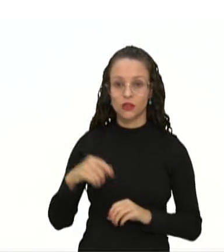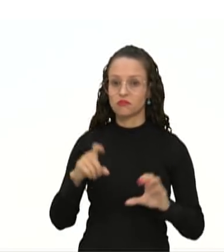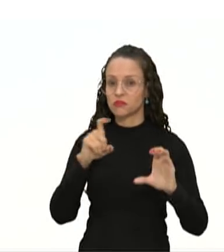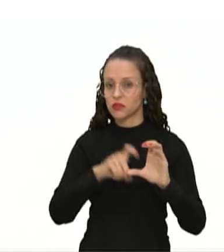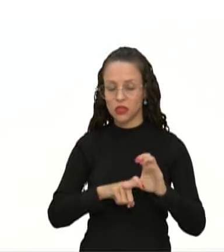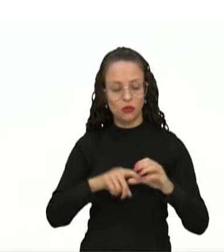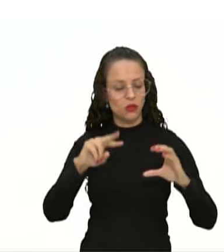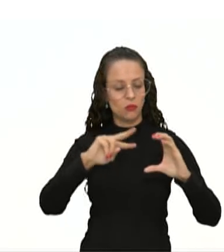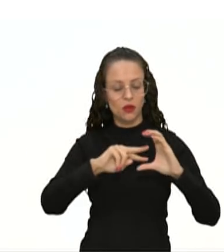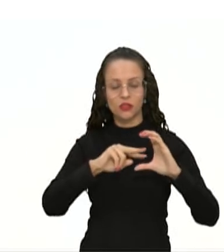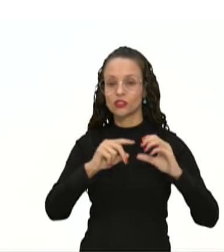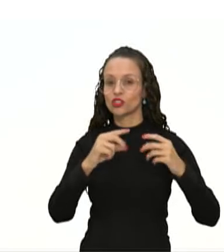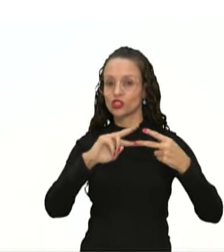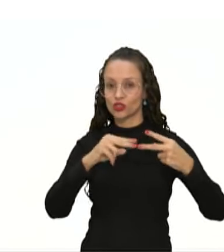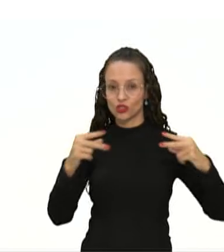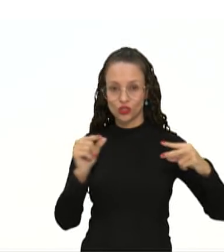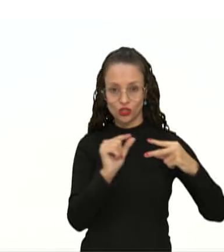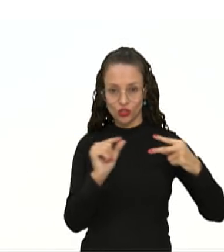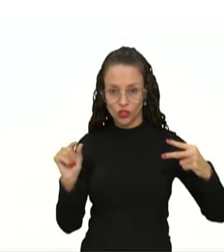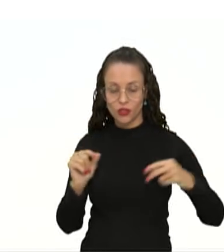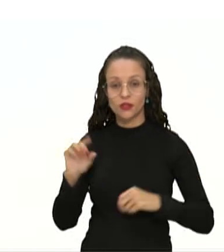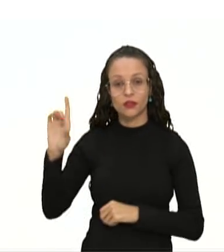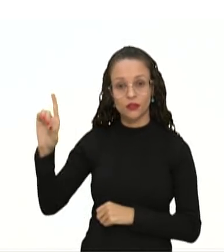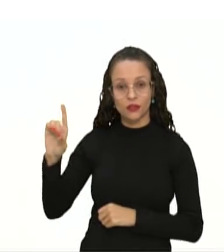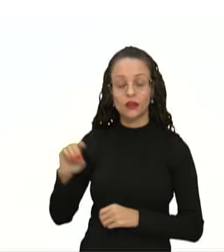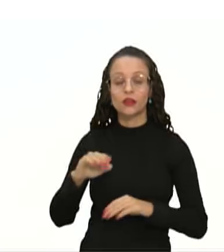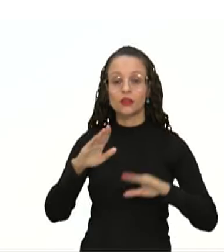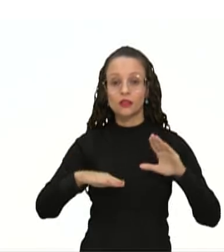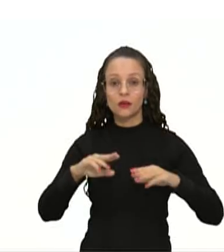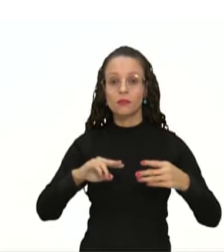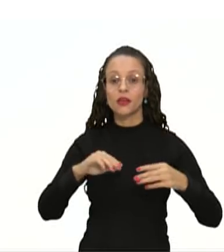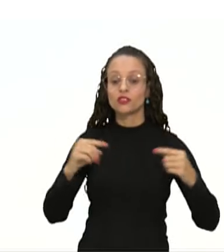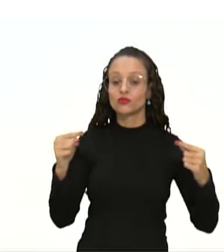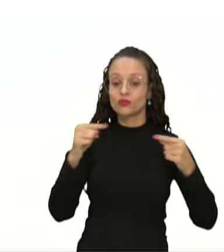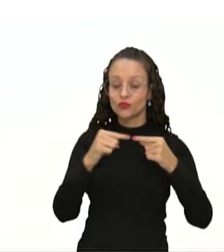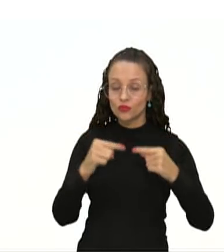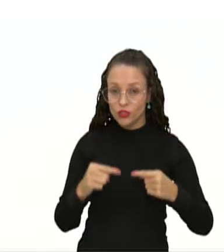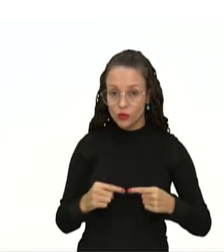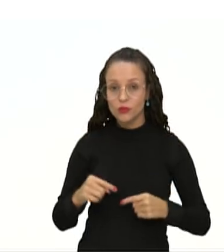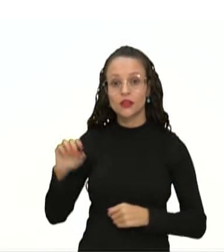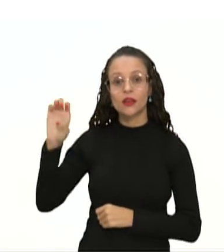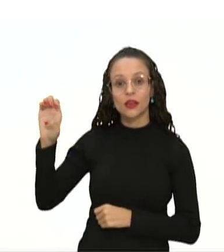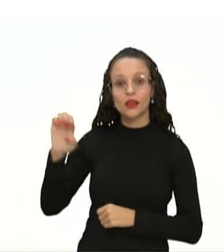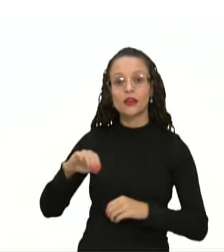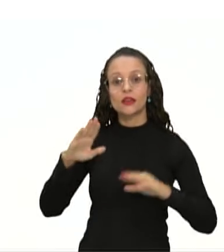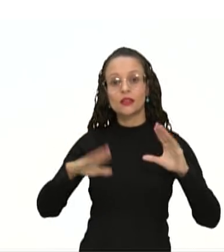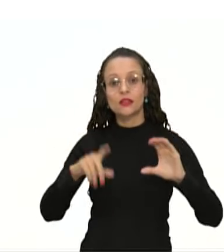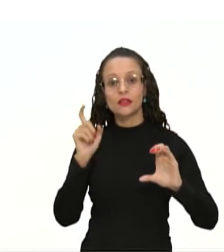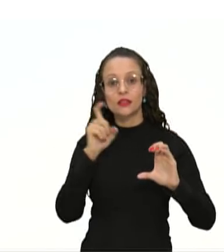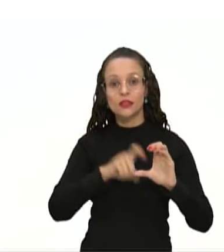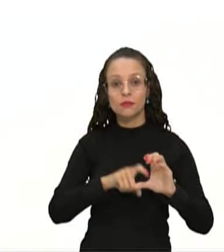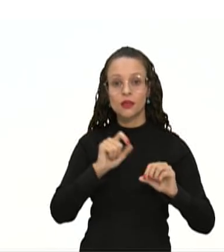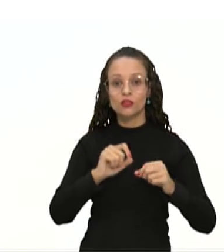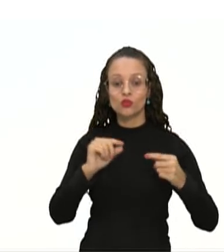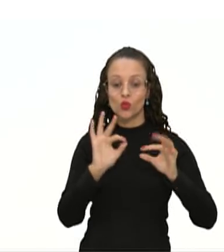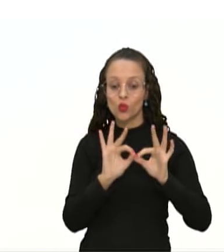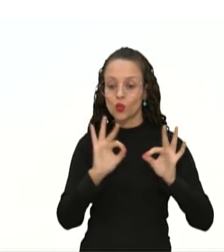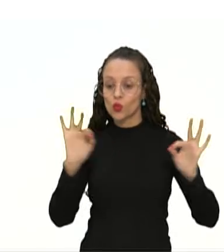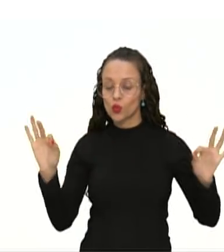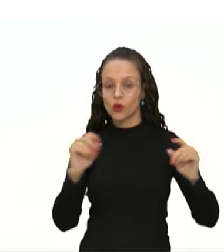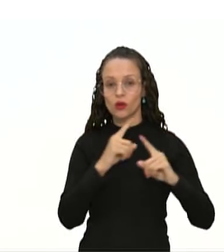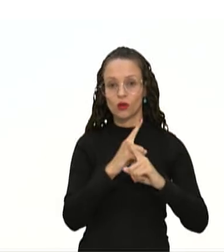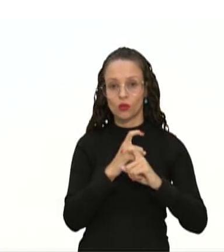do gene. Letra D, depende da frequência de interação gênica. Ou letra E, depende do comprimento do cromossomo.